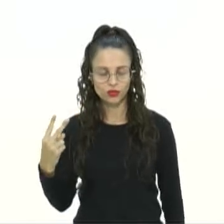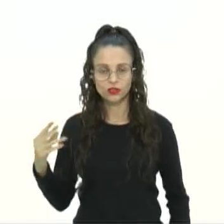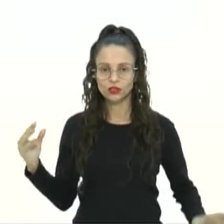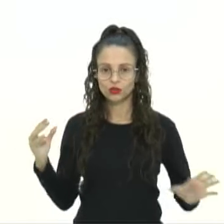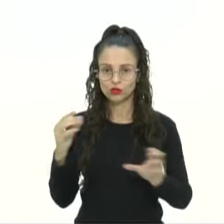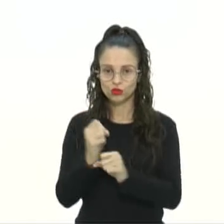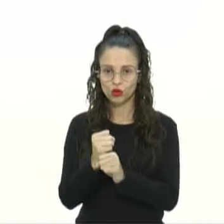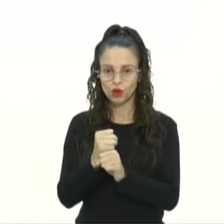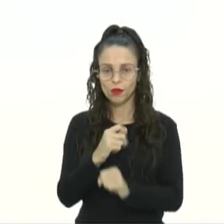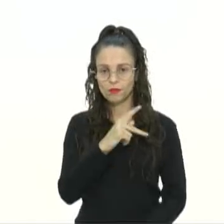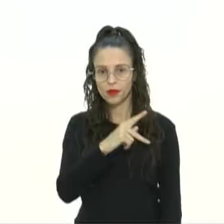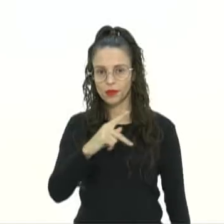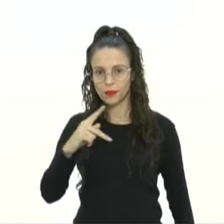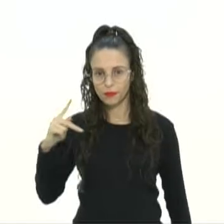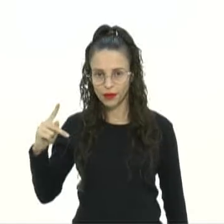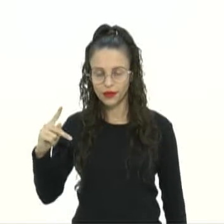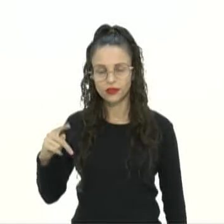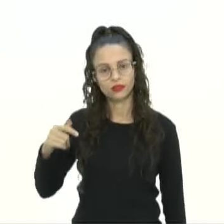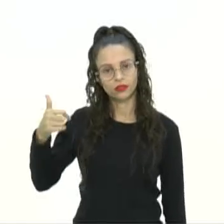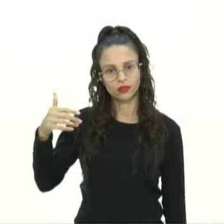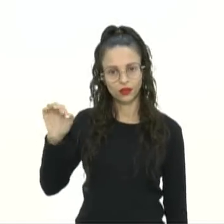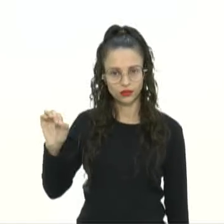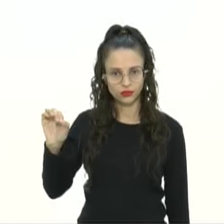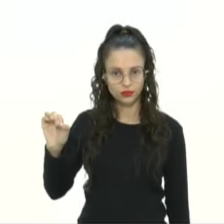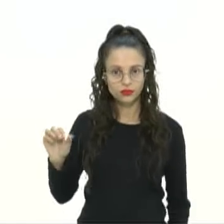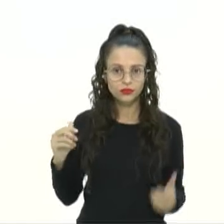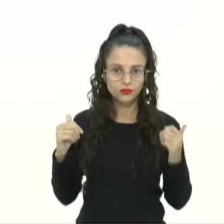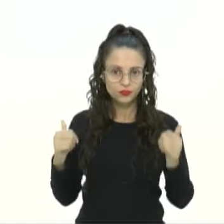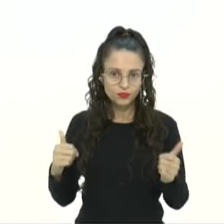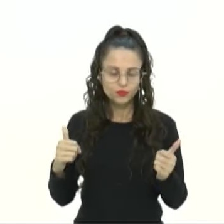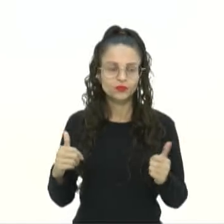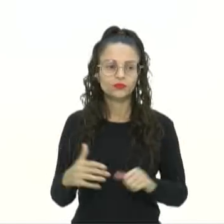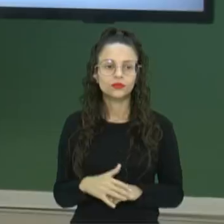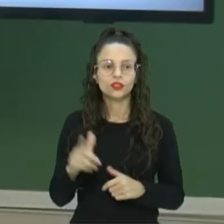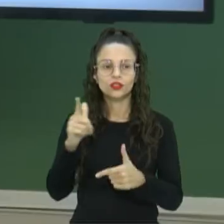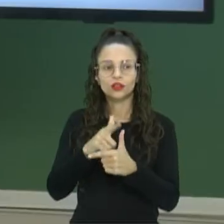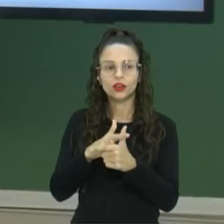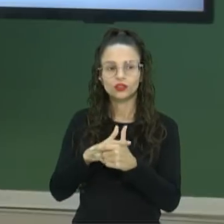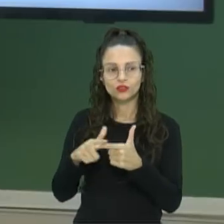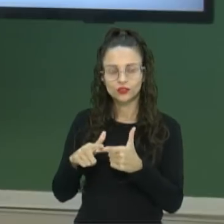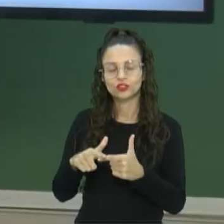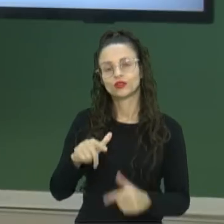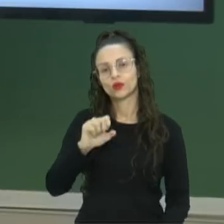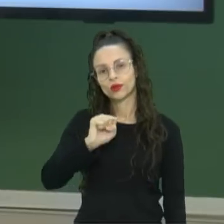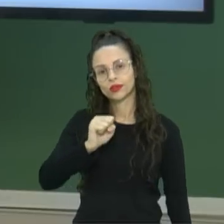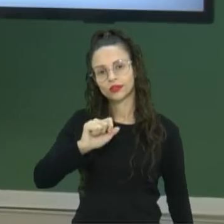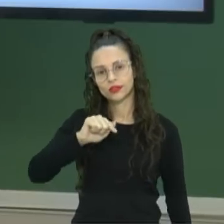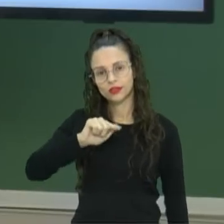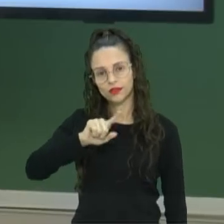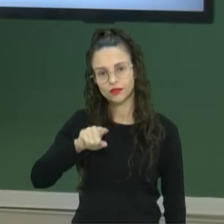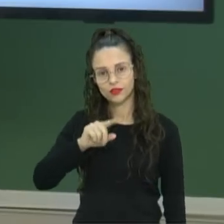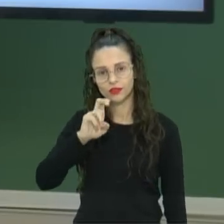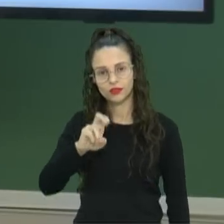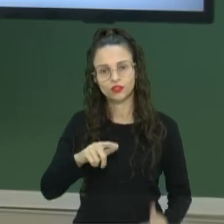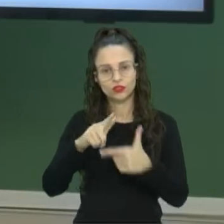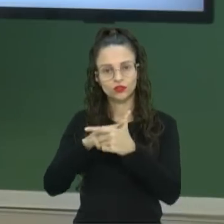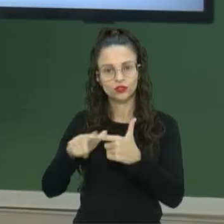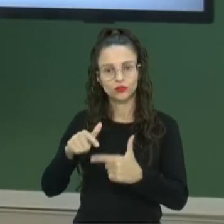somando toda essa galerinha, 10, ok? E nós dividimos 87,5 por